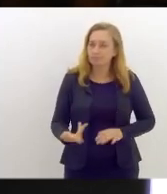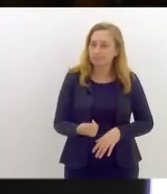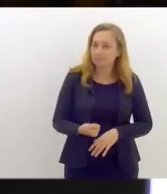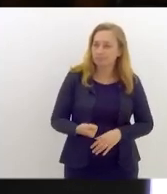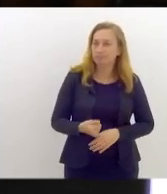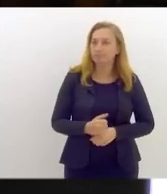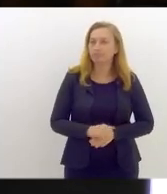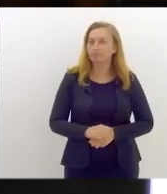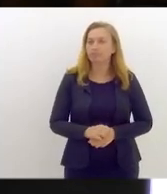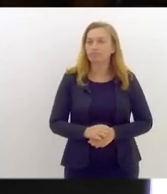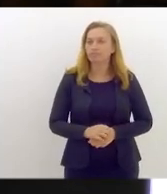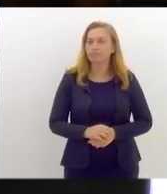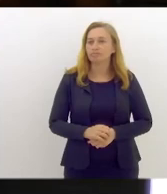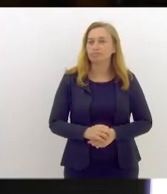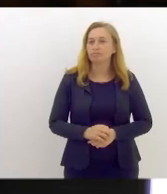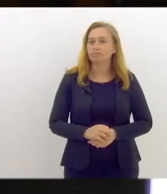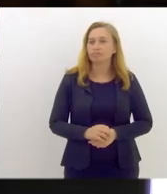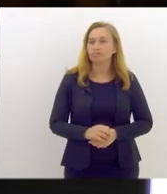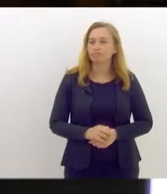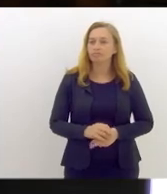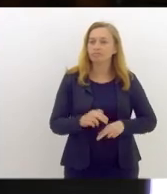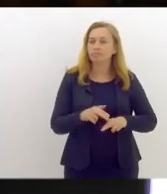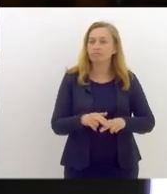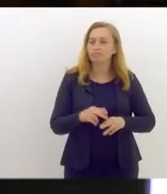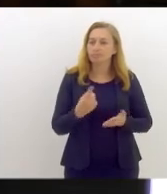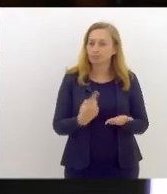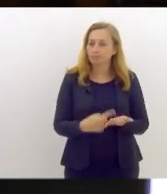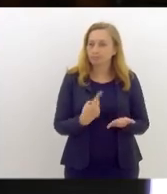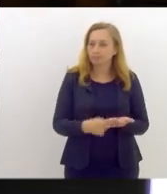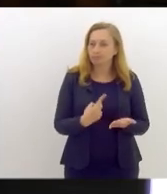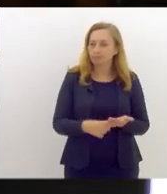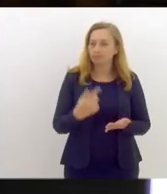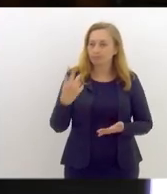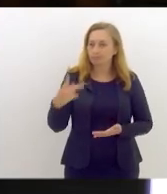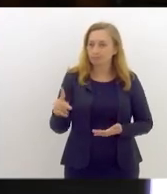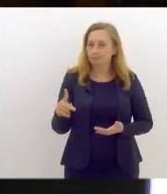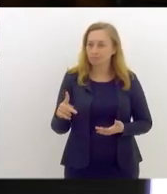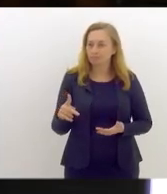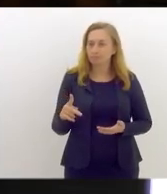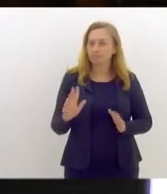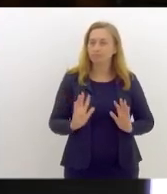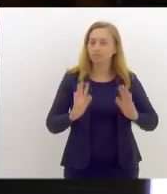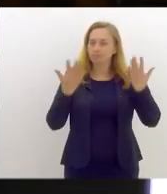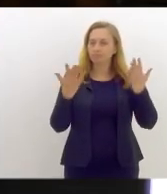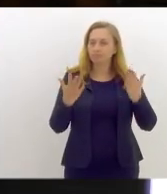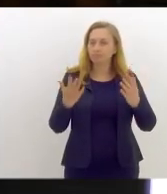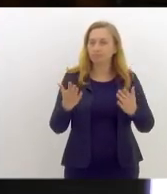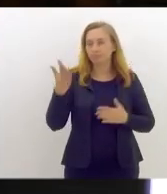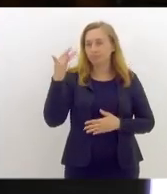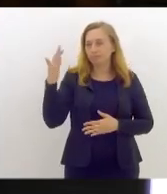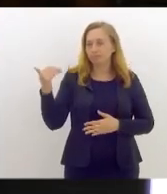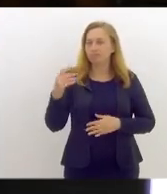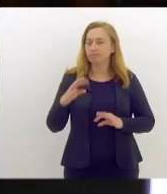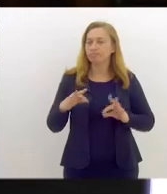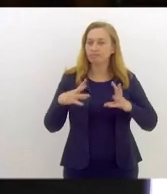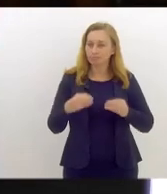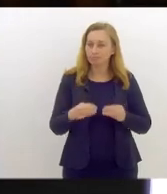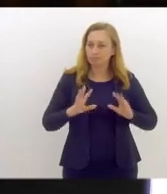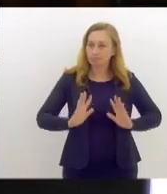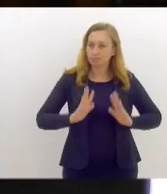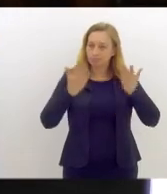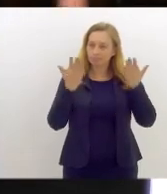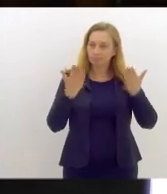assistência que está aqui por conta do evento marcado por vossa excelência e eu acho que o sucesso desse evento com toda